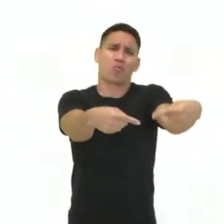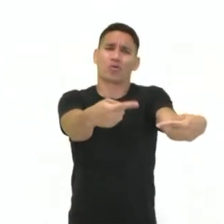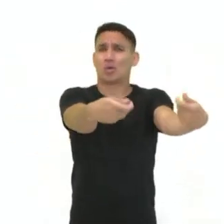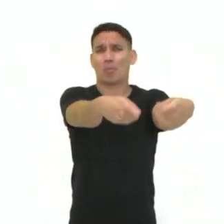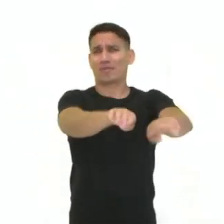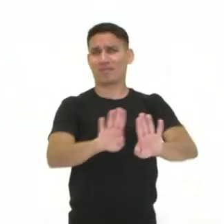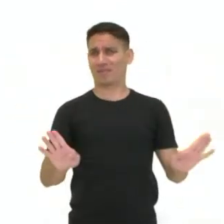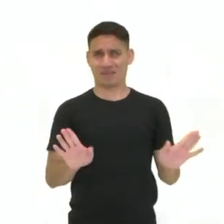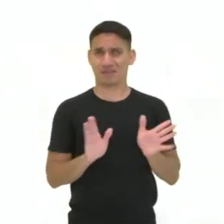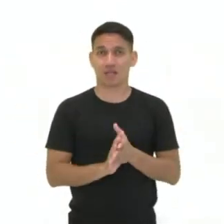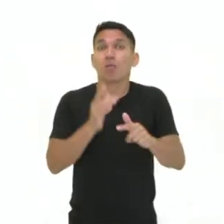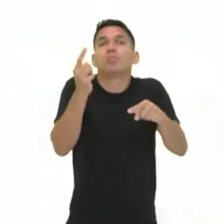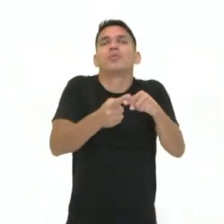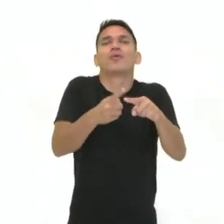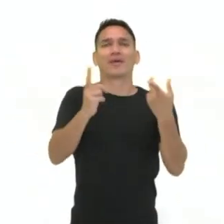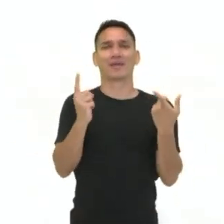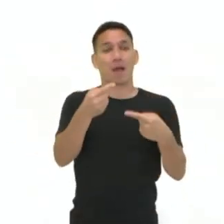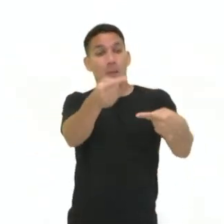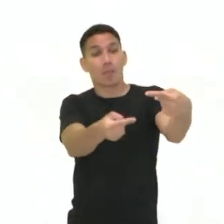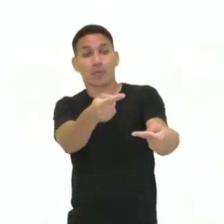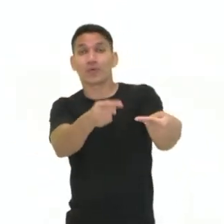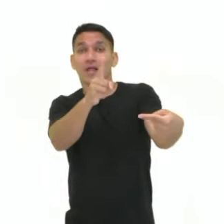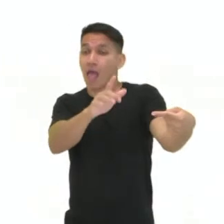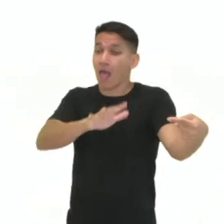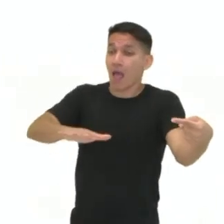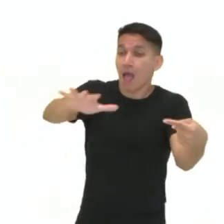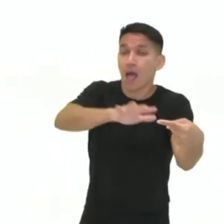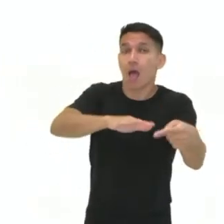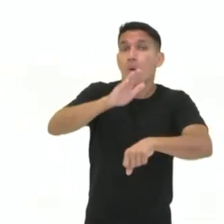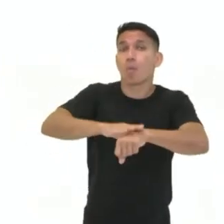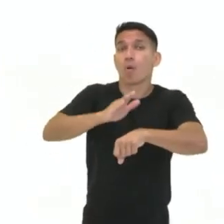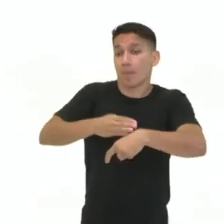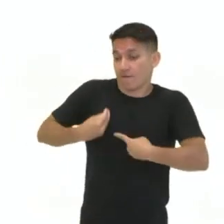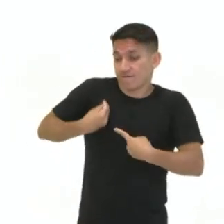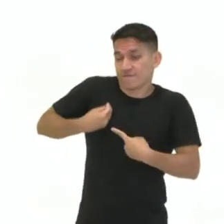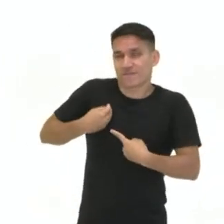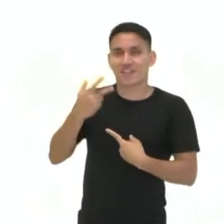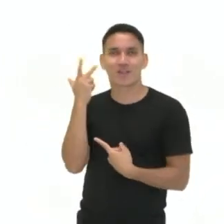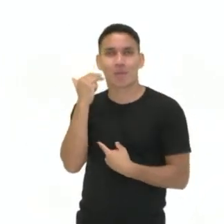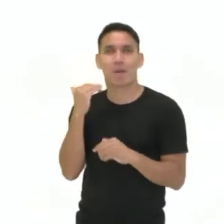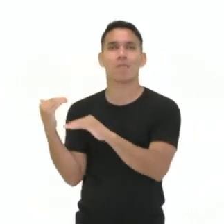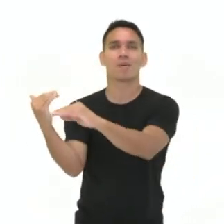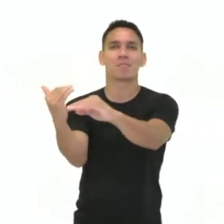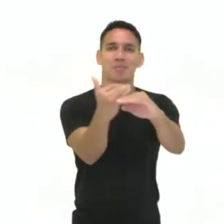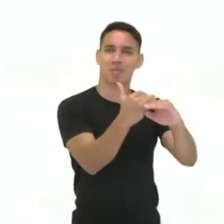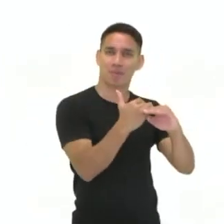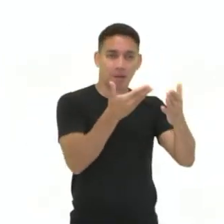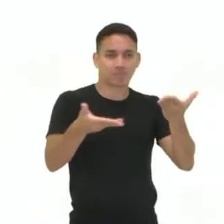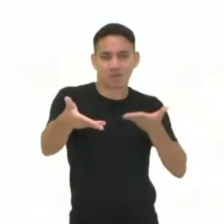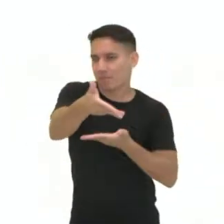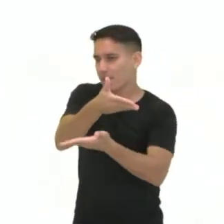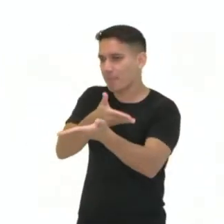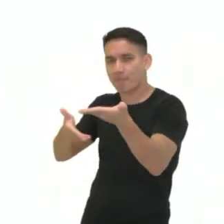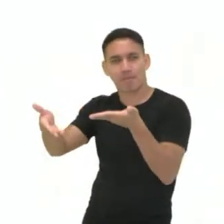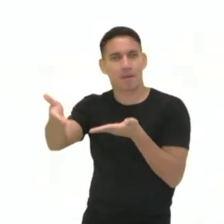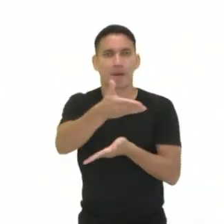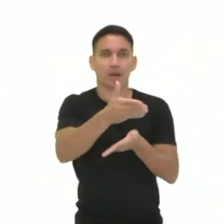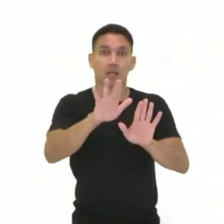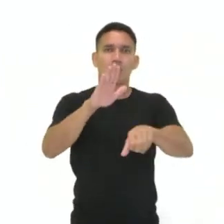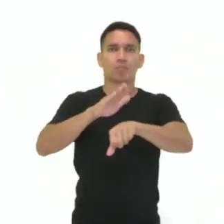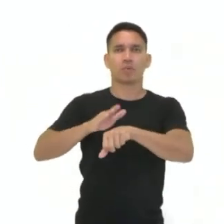Por quê? Porque a política é o espaço da vida em comum, do compartilhamento. Quando a